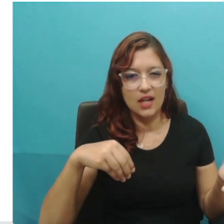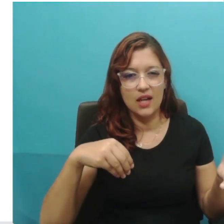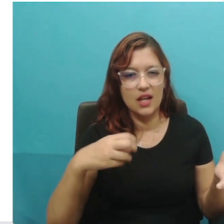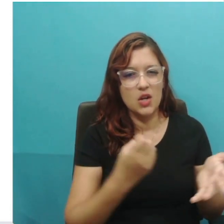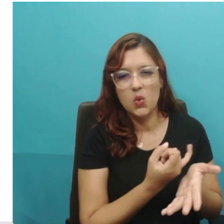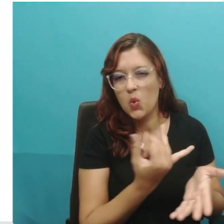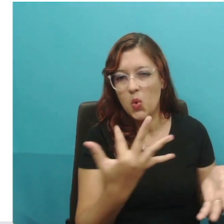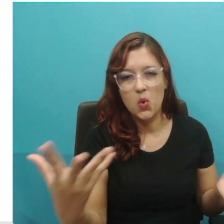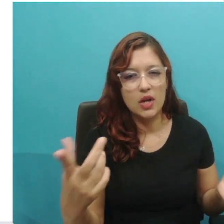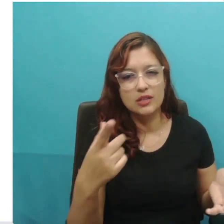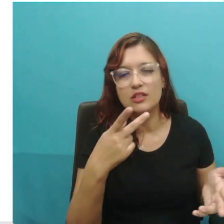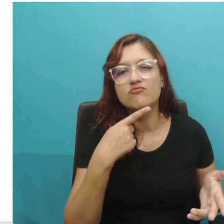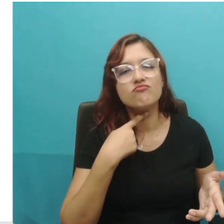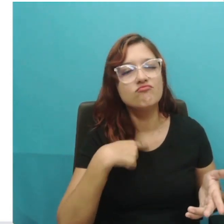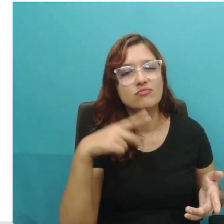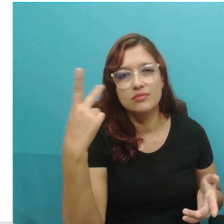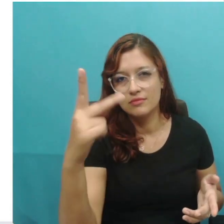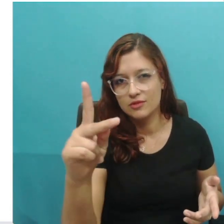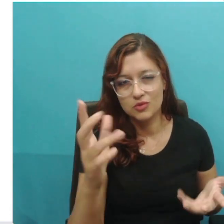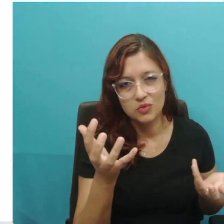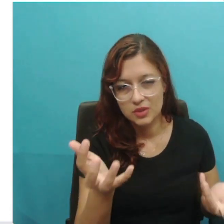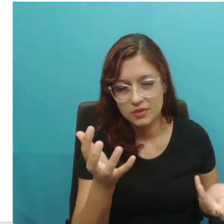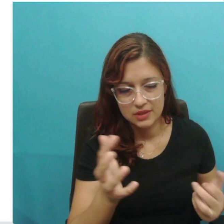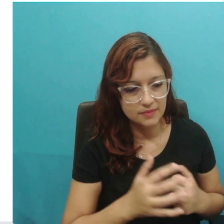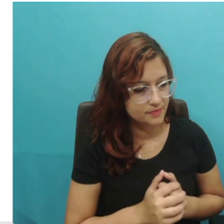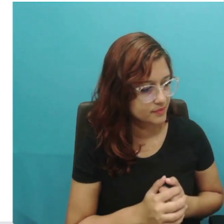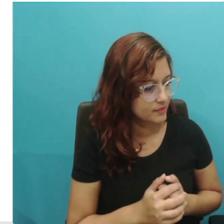tire tantas folhas quanto quiser.